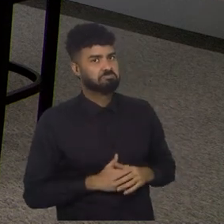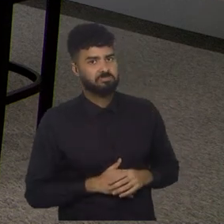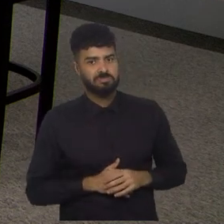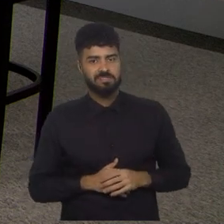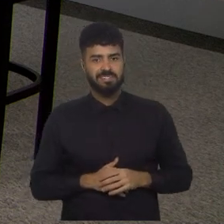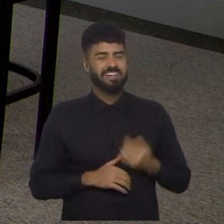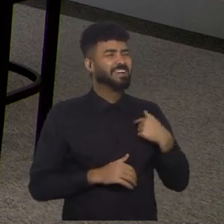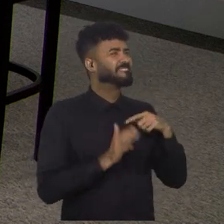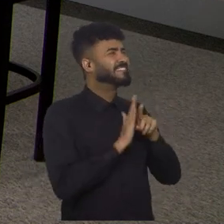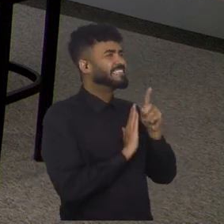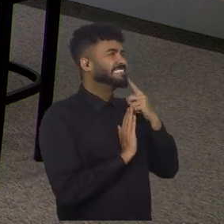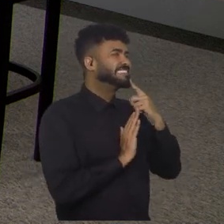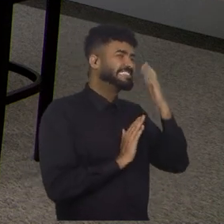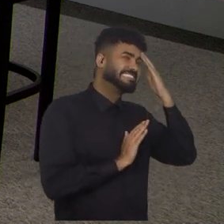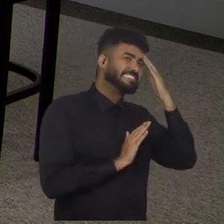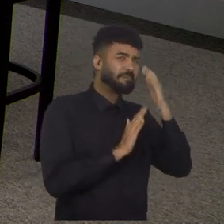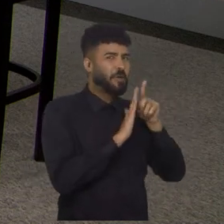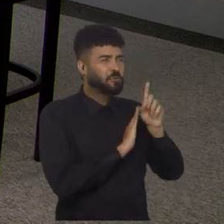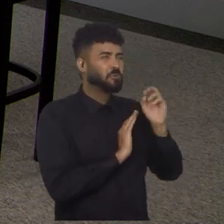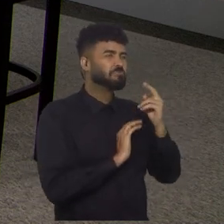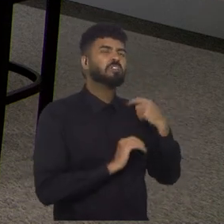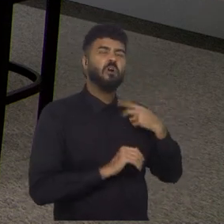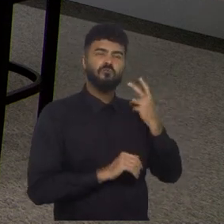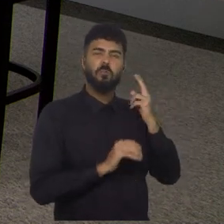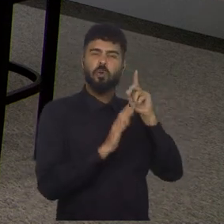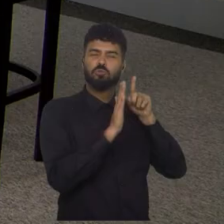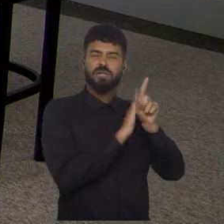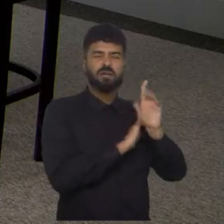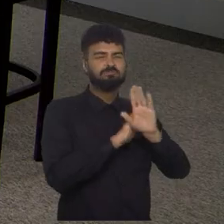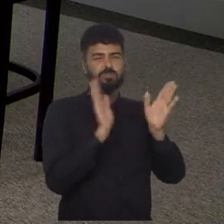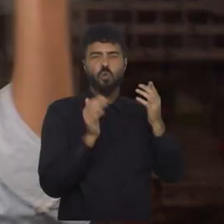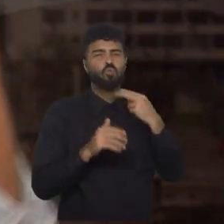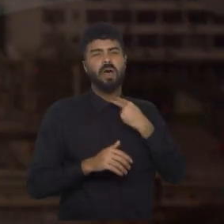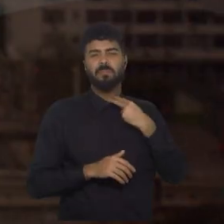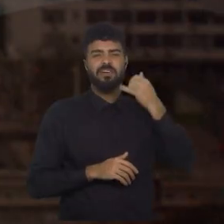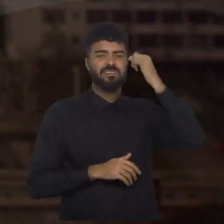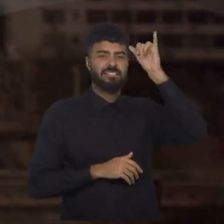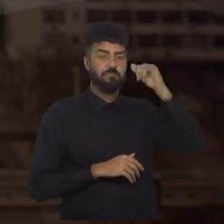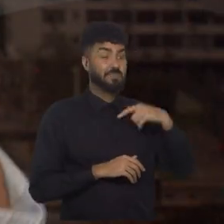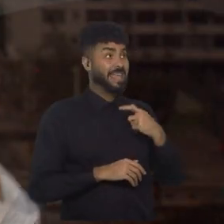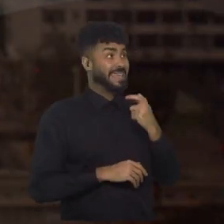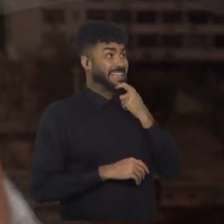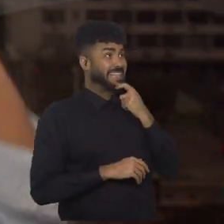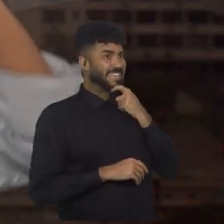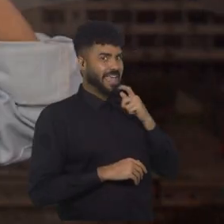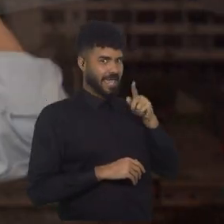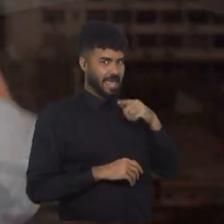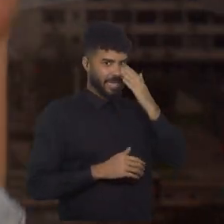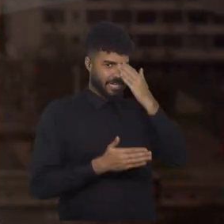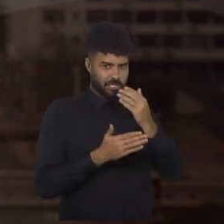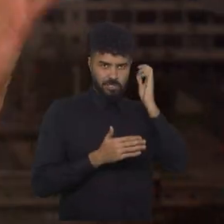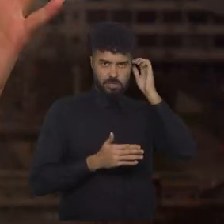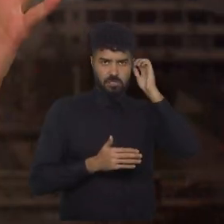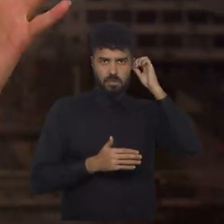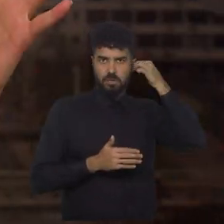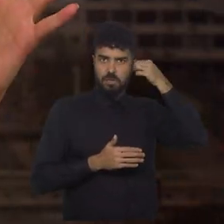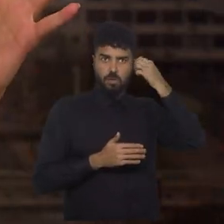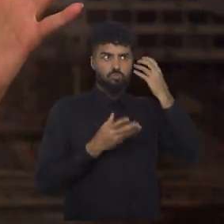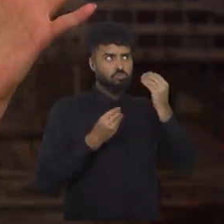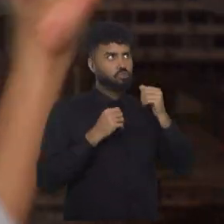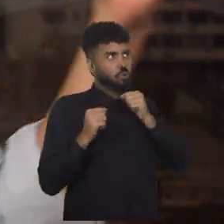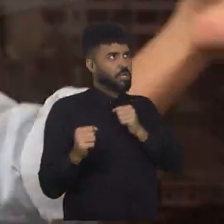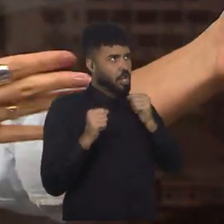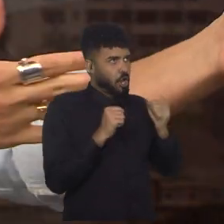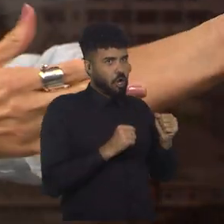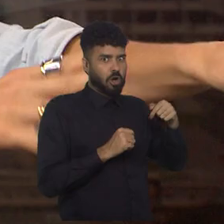será que eu pergunto? Não pergunto? Perguntarei. Não tem como evitar. E a Inglaterra chega realmente como muito poderosa, né,